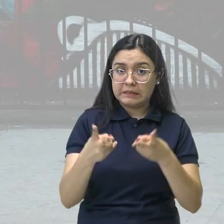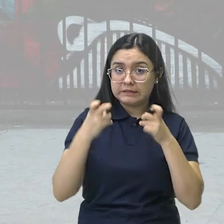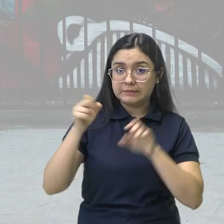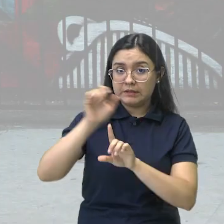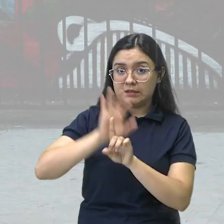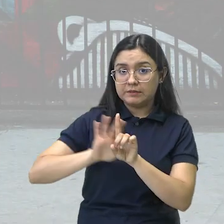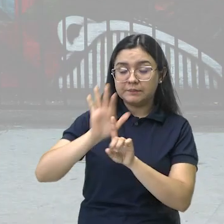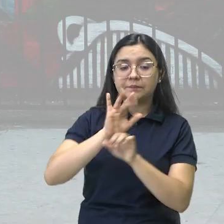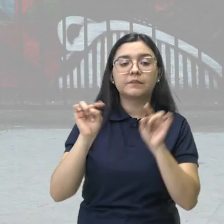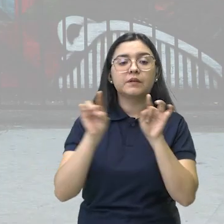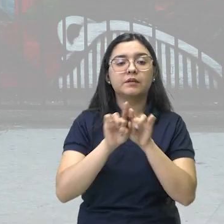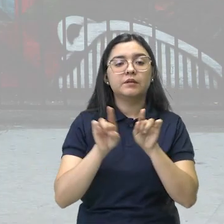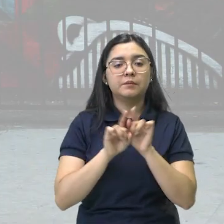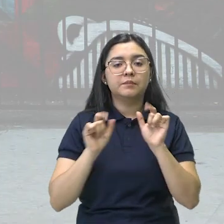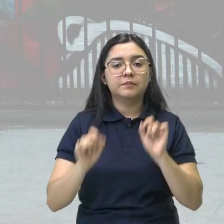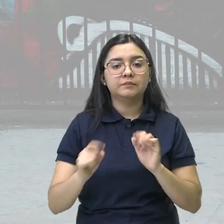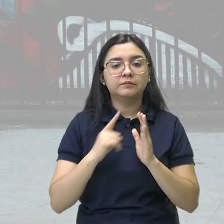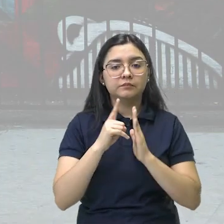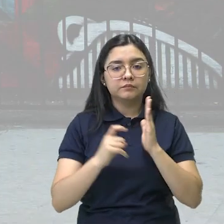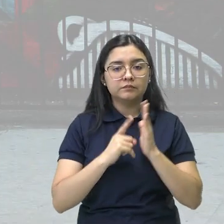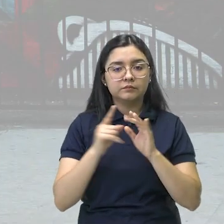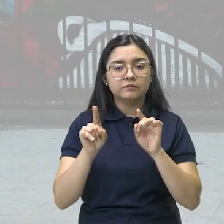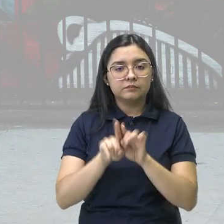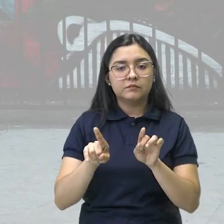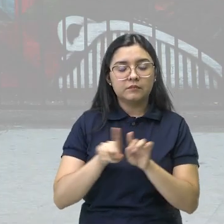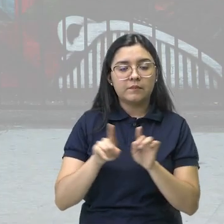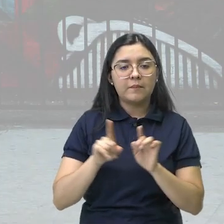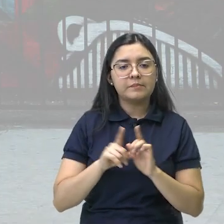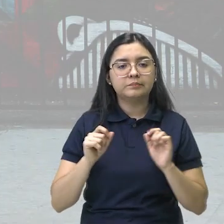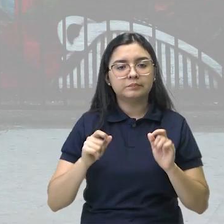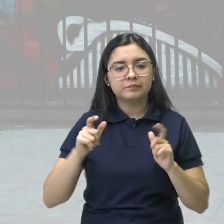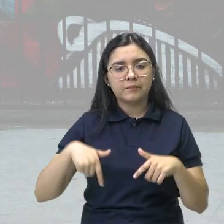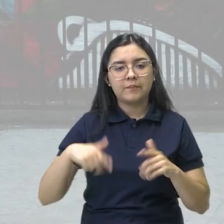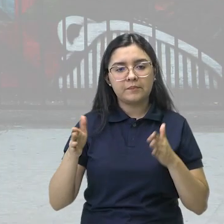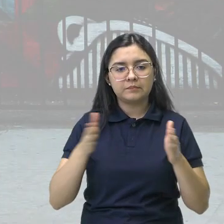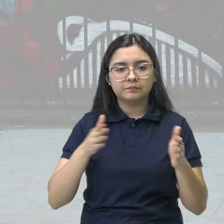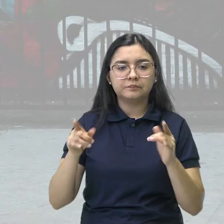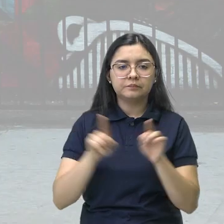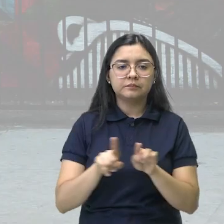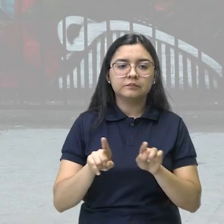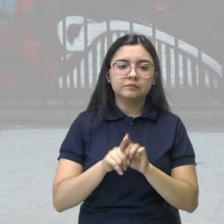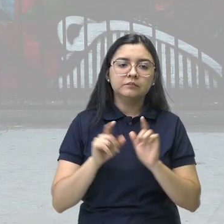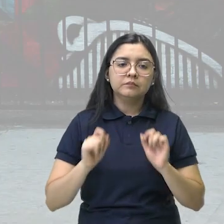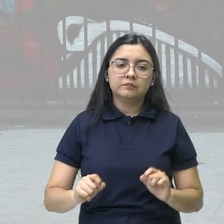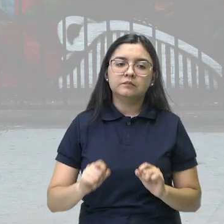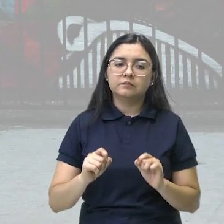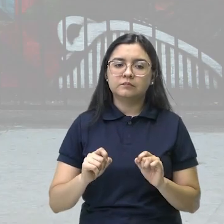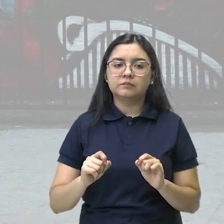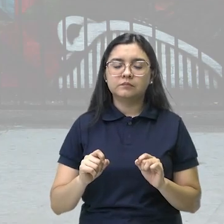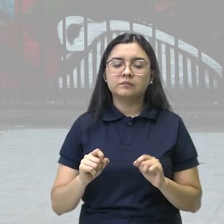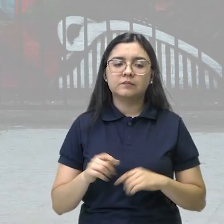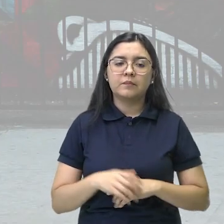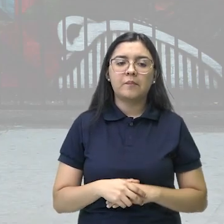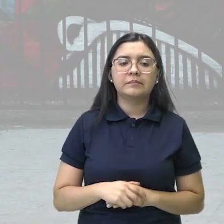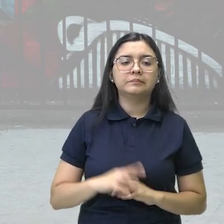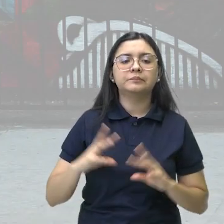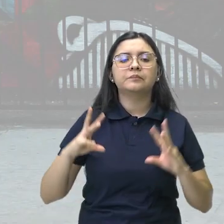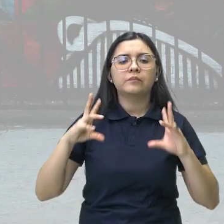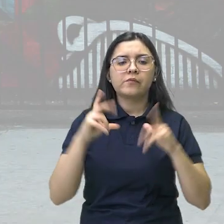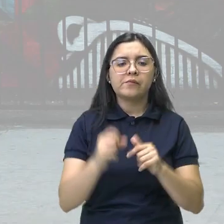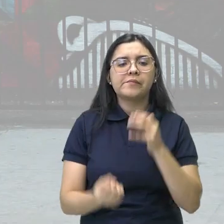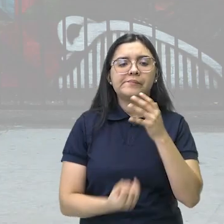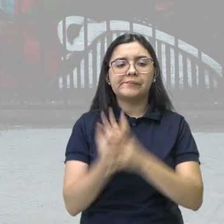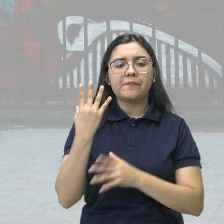ver aqui, grafites, instalações temporárias e performances urbanas,